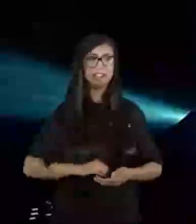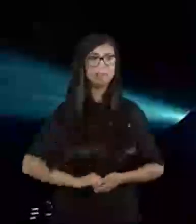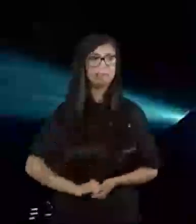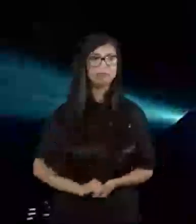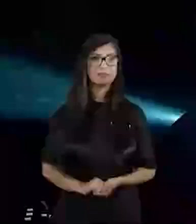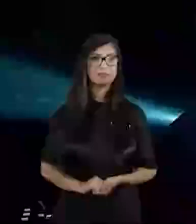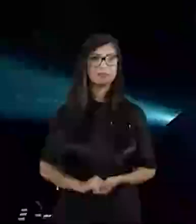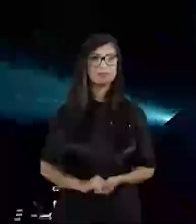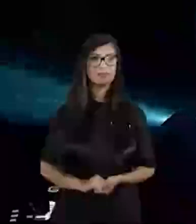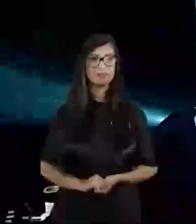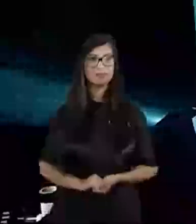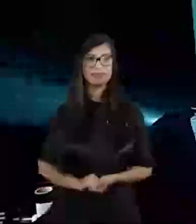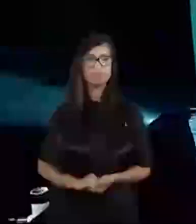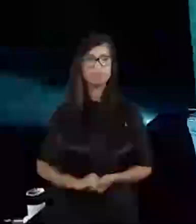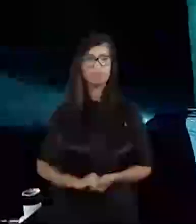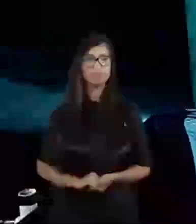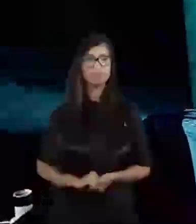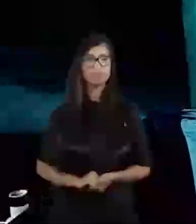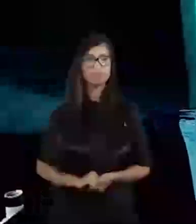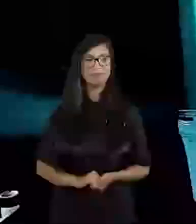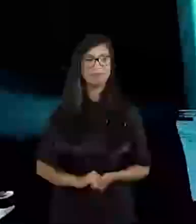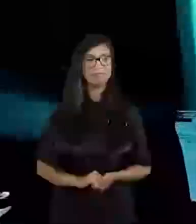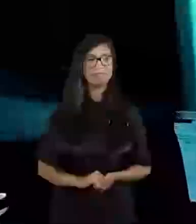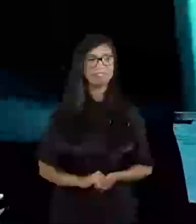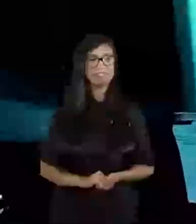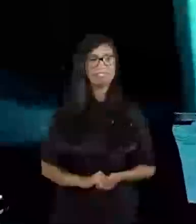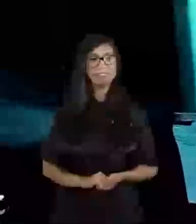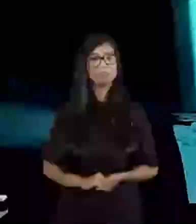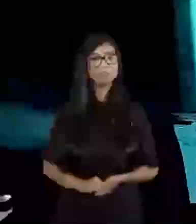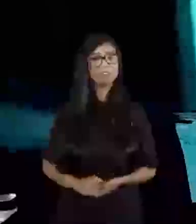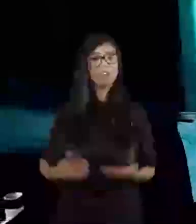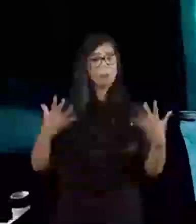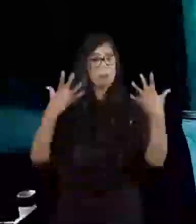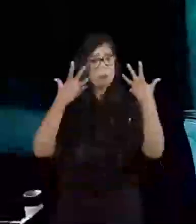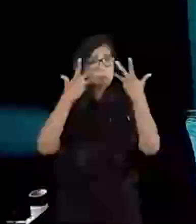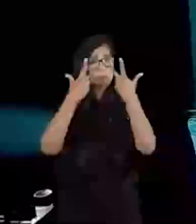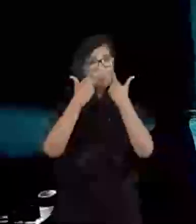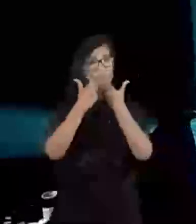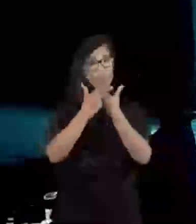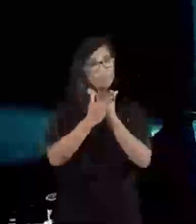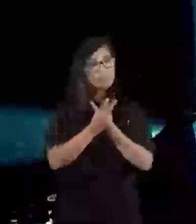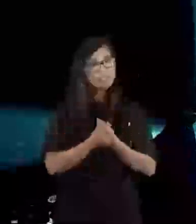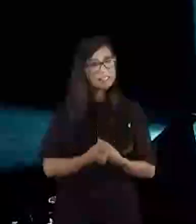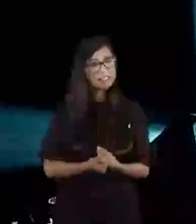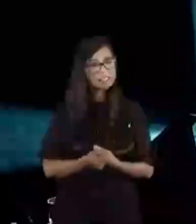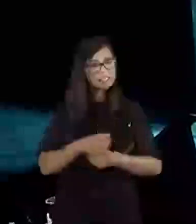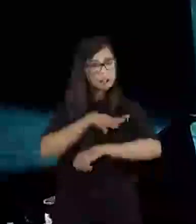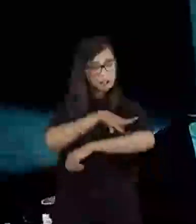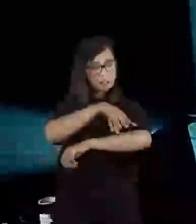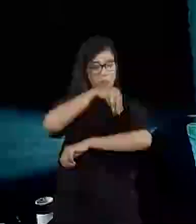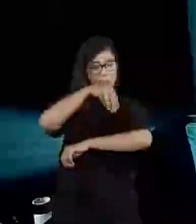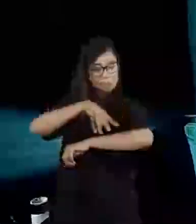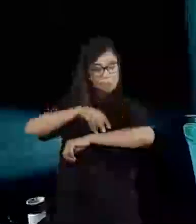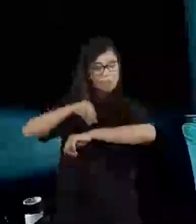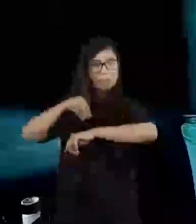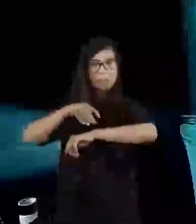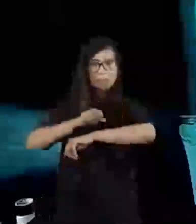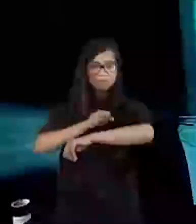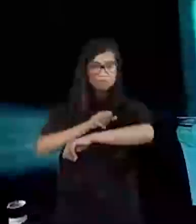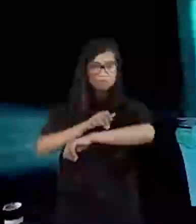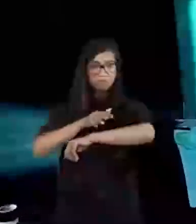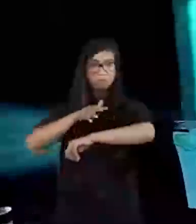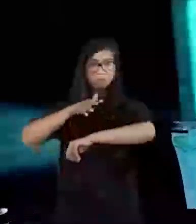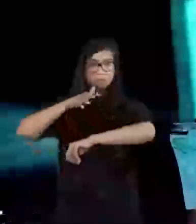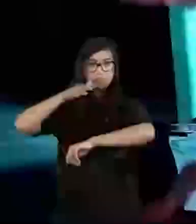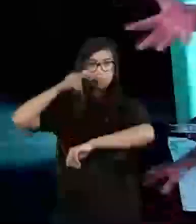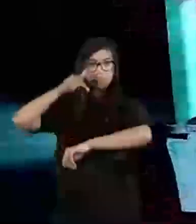vocês vão ver que ela quase não tem lesão. Ela tem um pelo bonito, ela tem uma pele brilhosa, um pelo brilhoso, ela